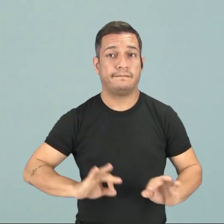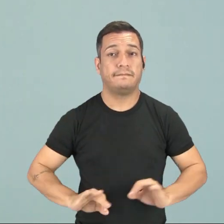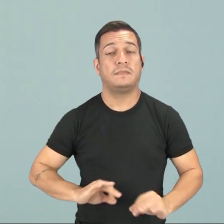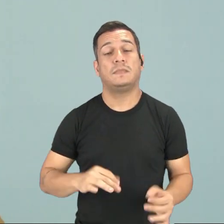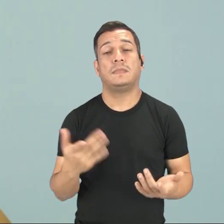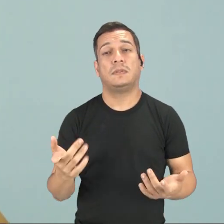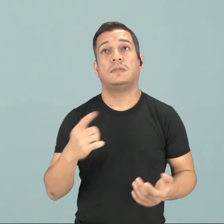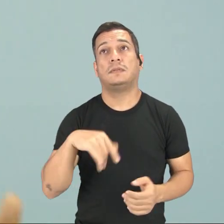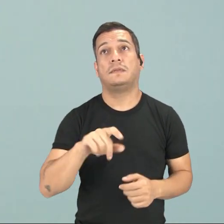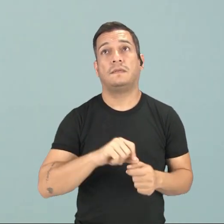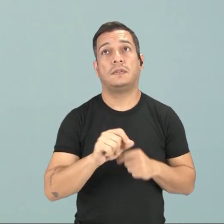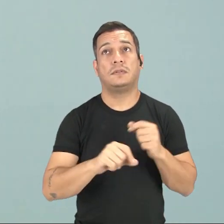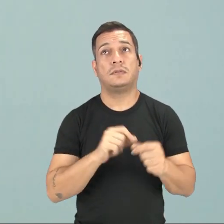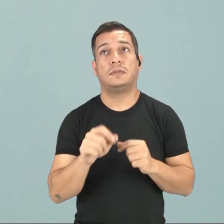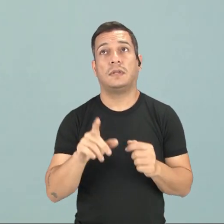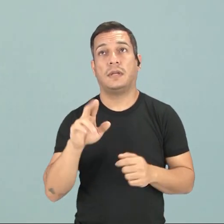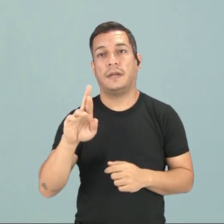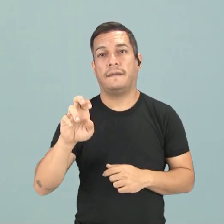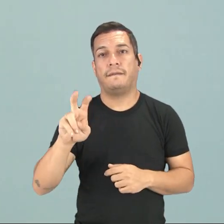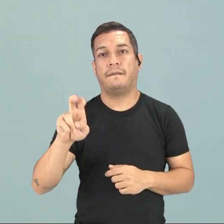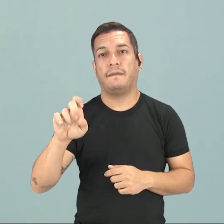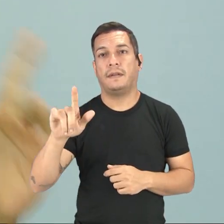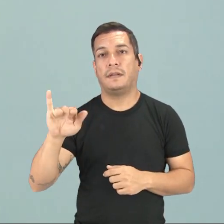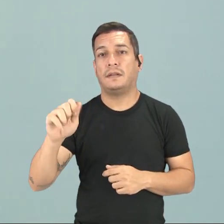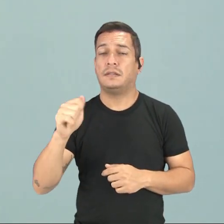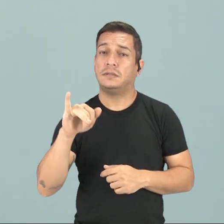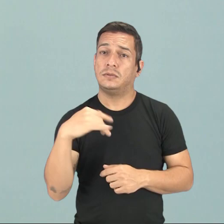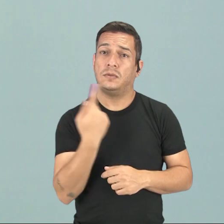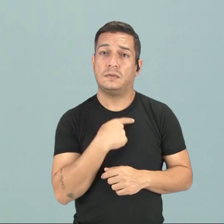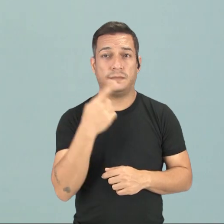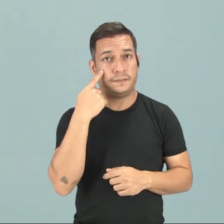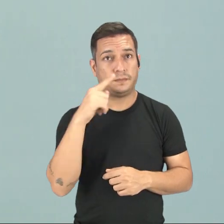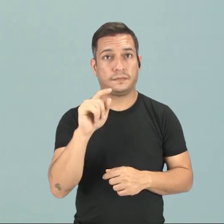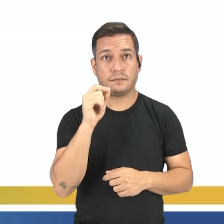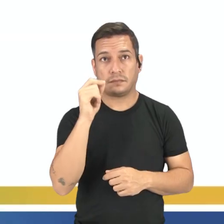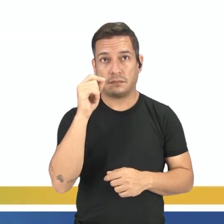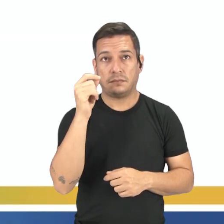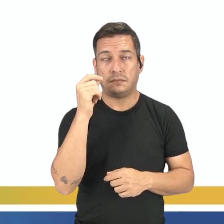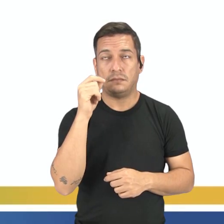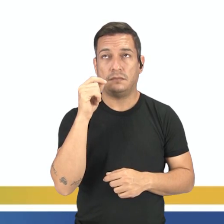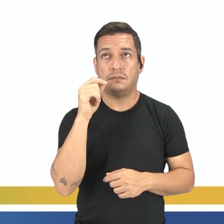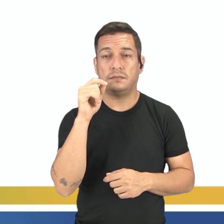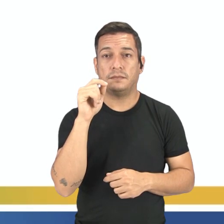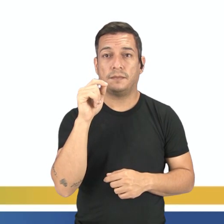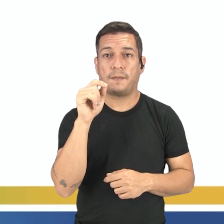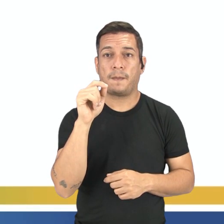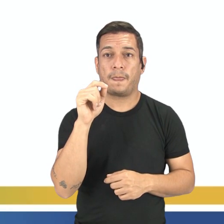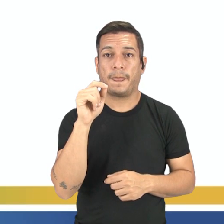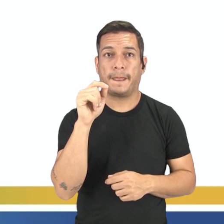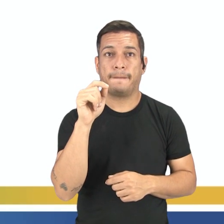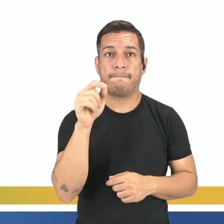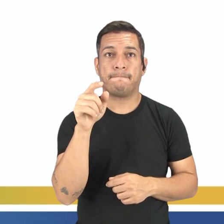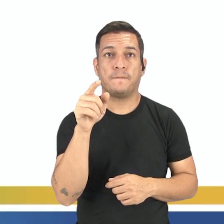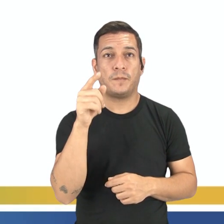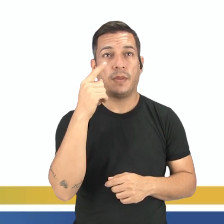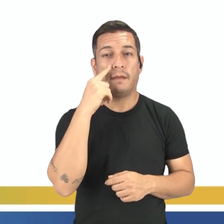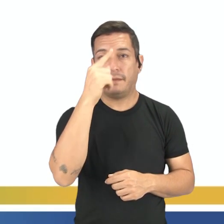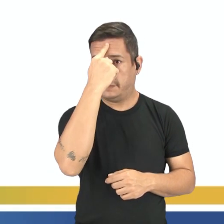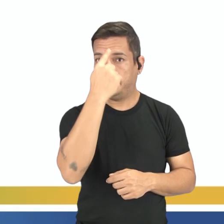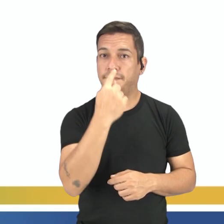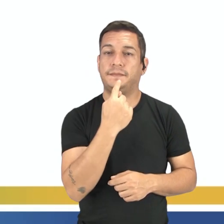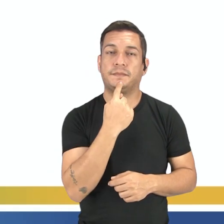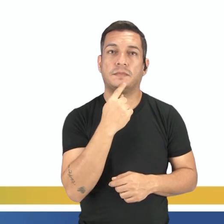você faça ela à revelia. Então, se nós olharmos agora no sentido anti-horário, nós temos